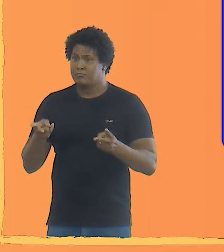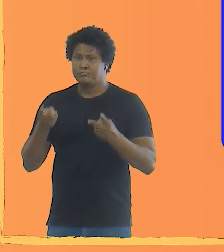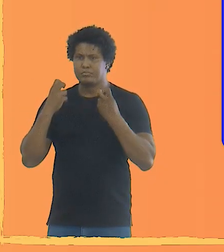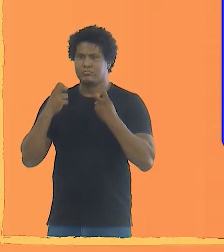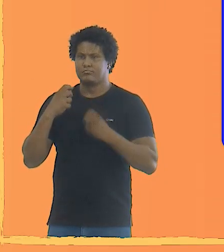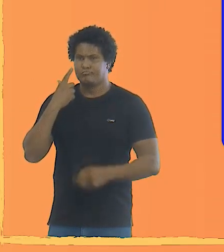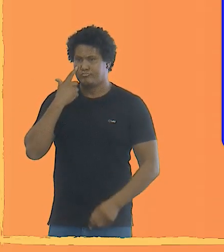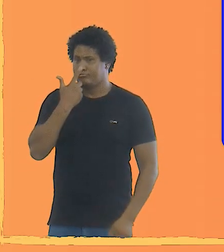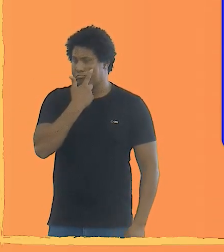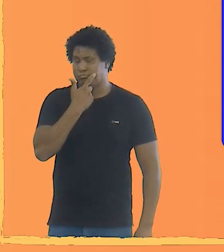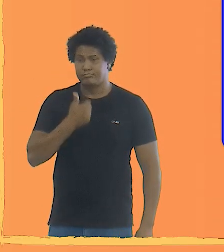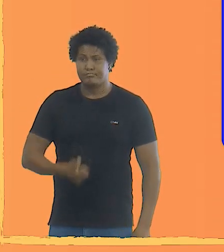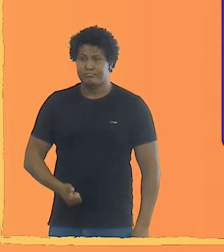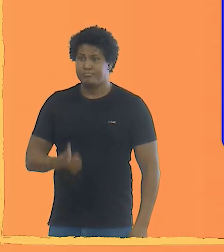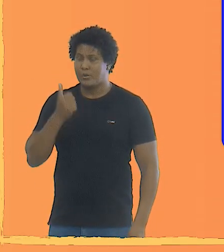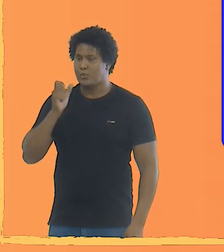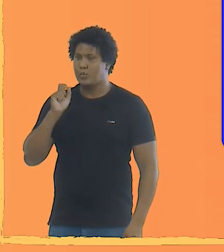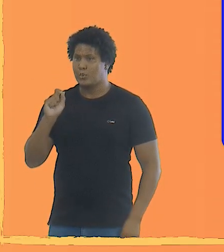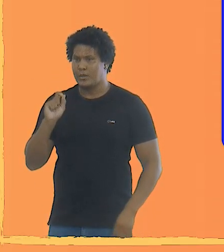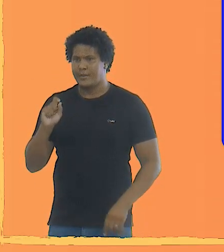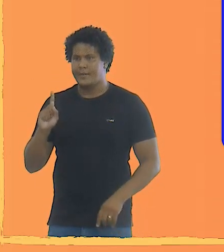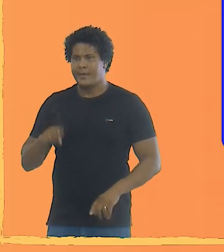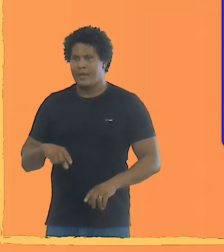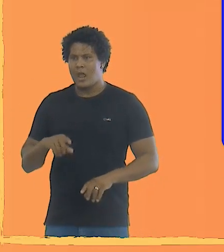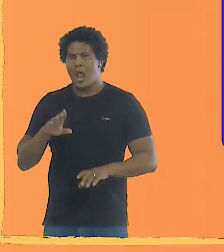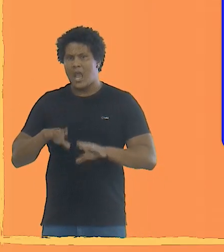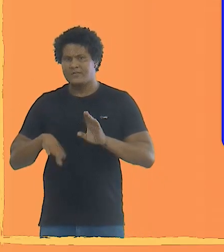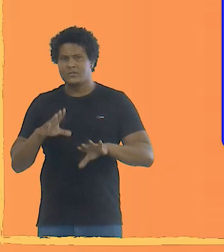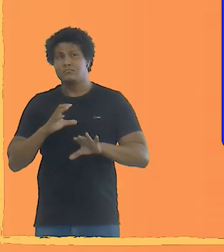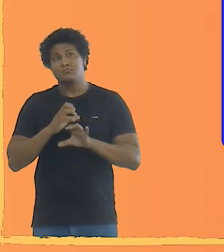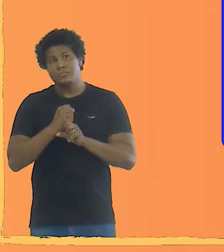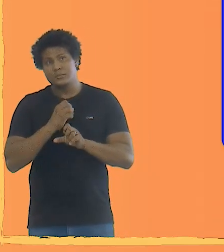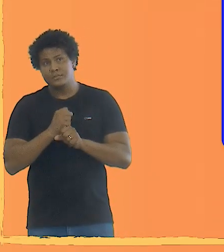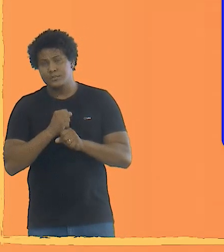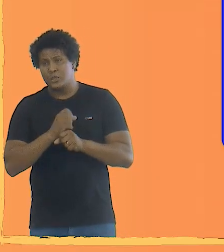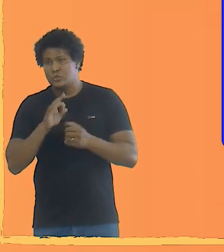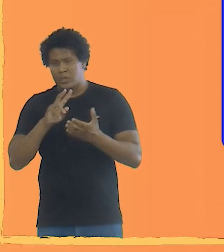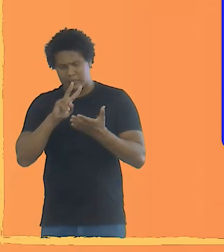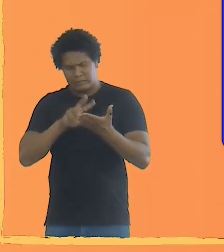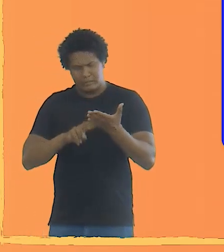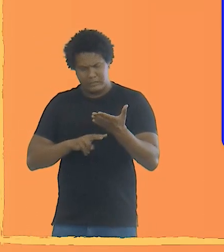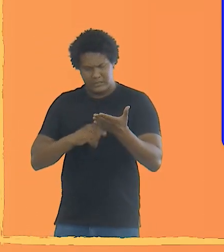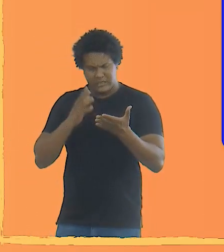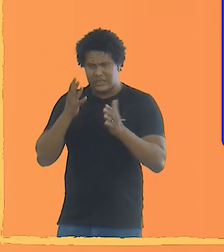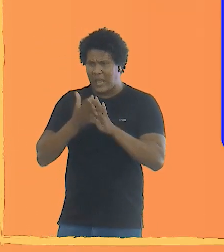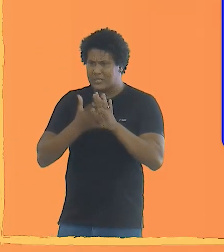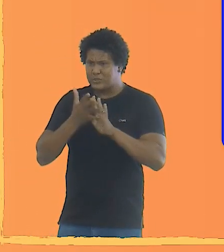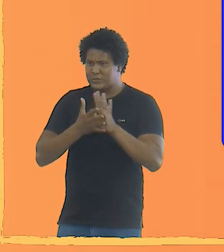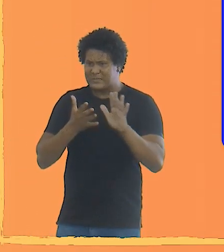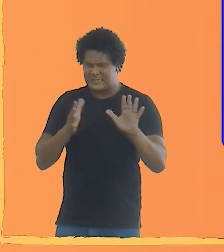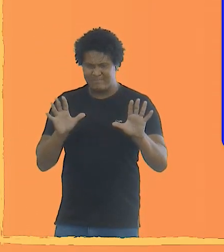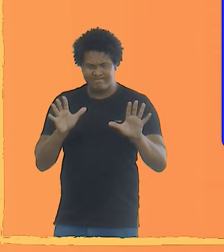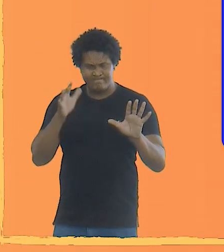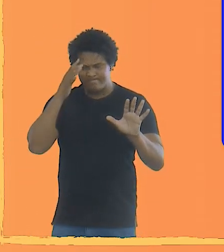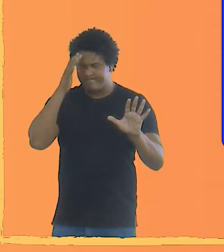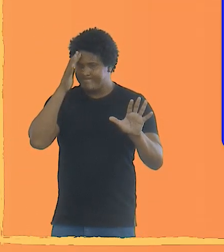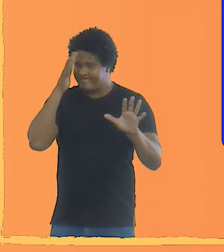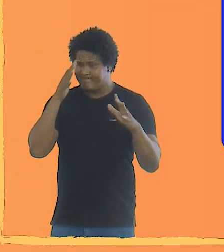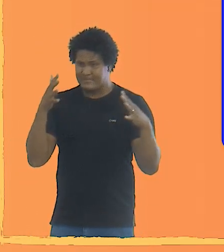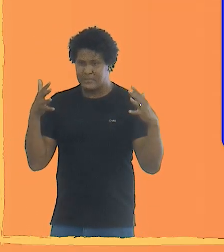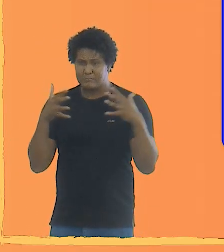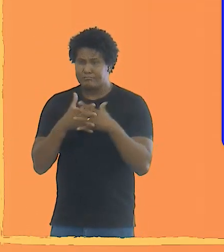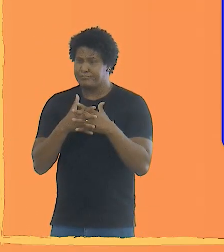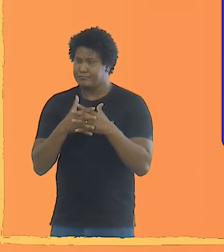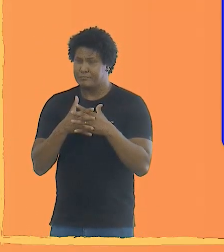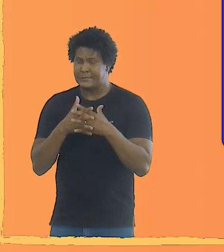tem determinados cálculos que você consegue fazer que só lendo o texto você nem ia pensar. Então essa organização através do